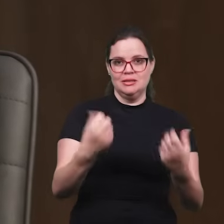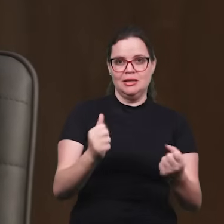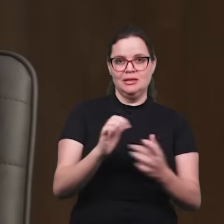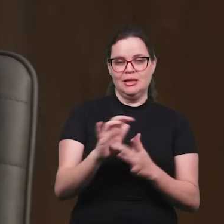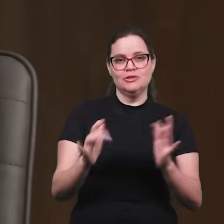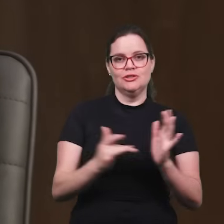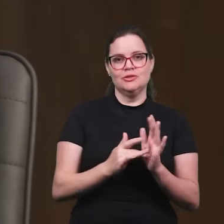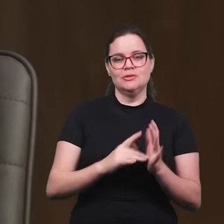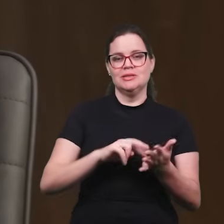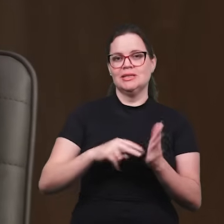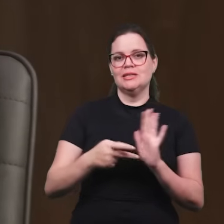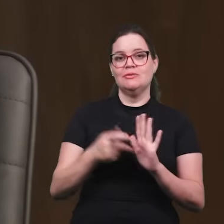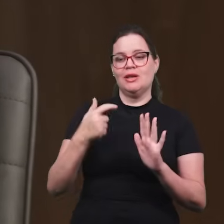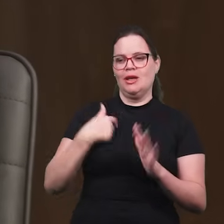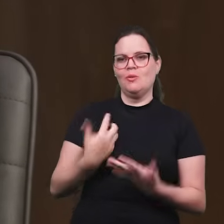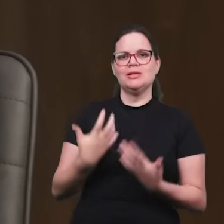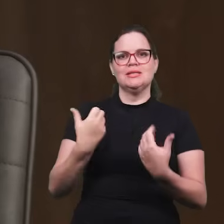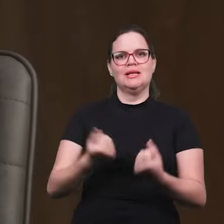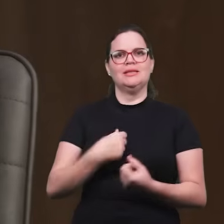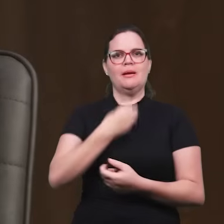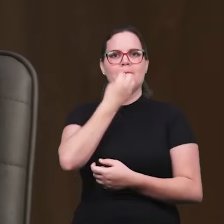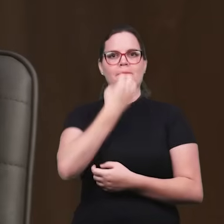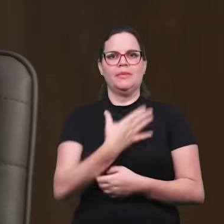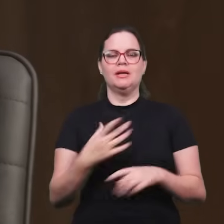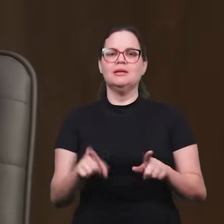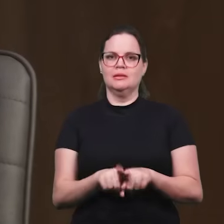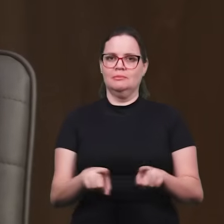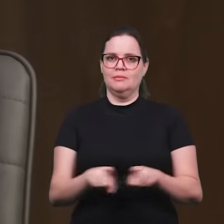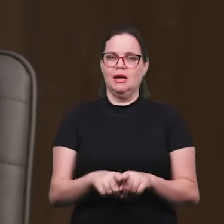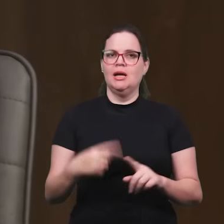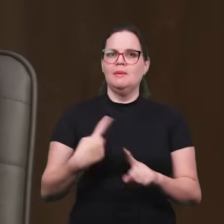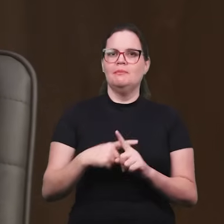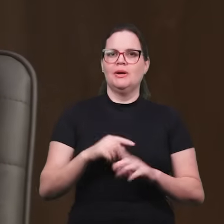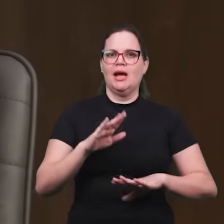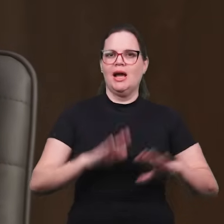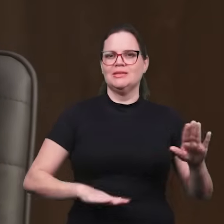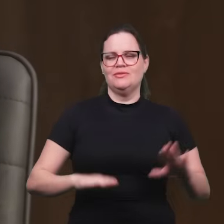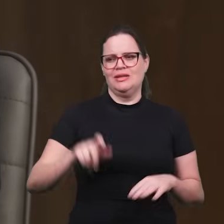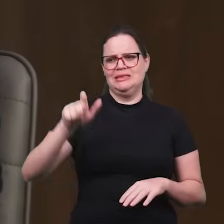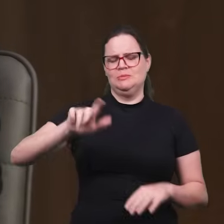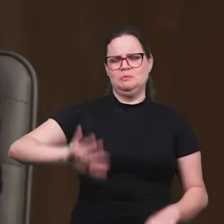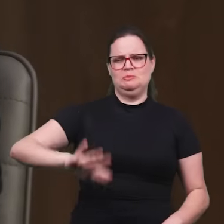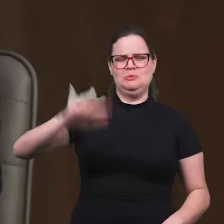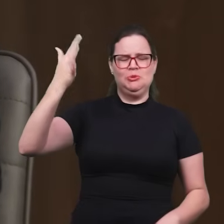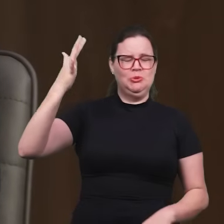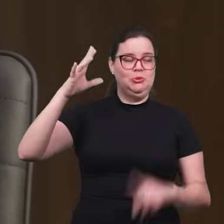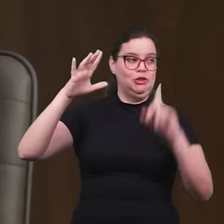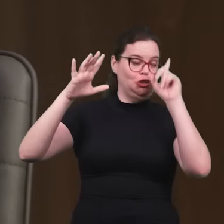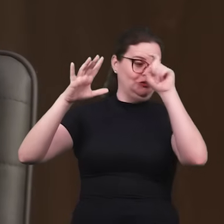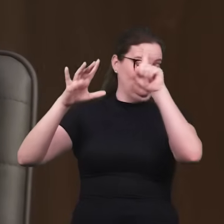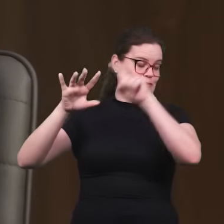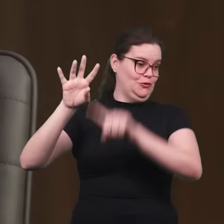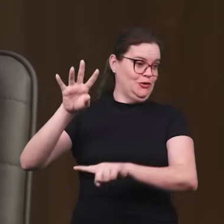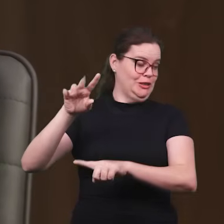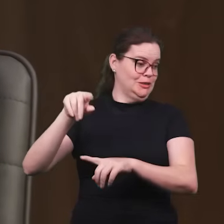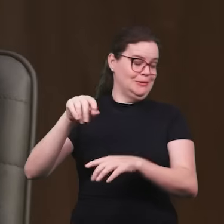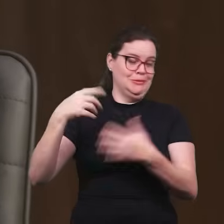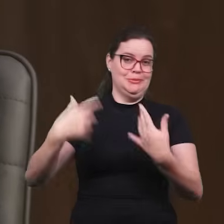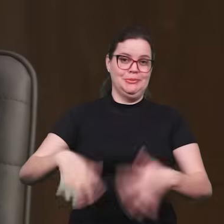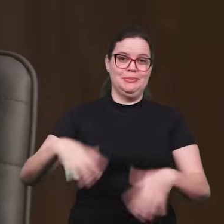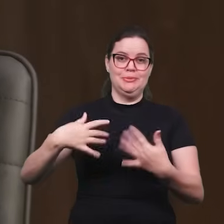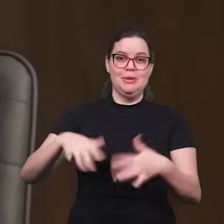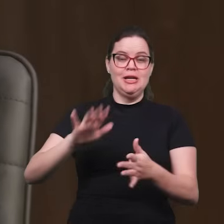o bem, porque ele pode transformar situações completamente adversas, completamente